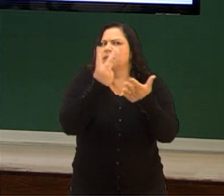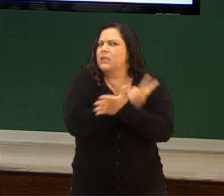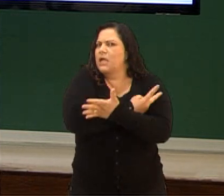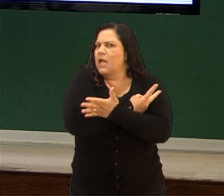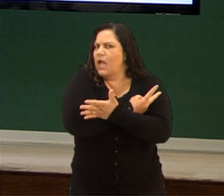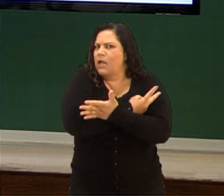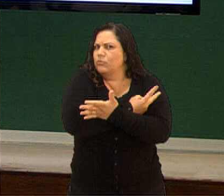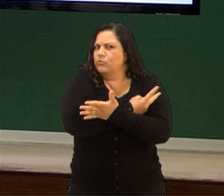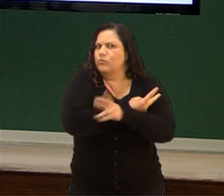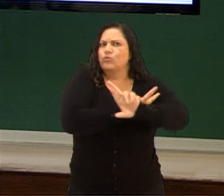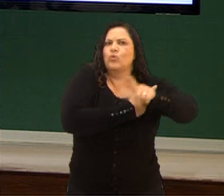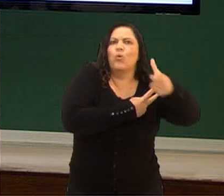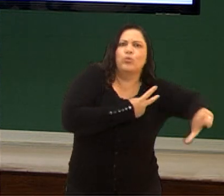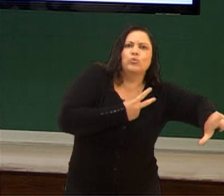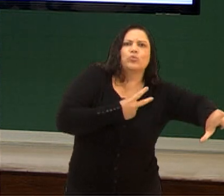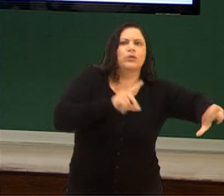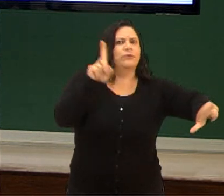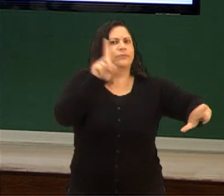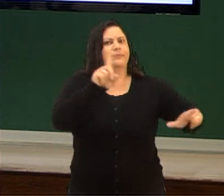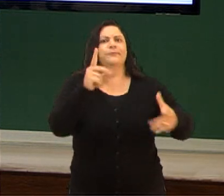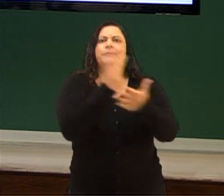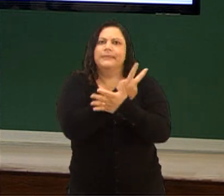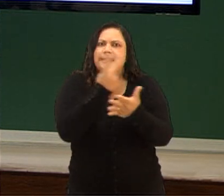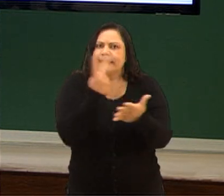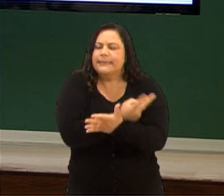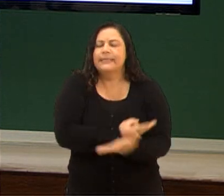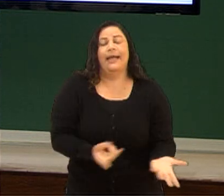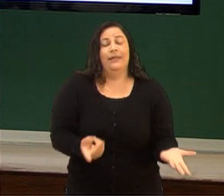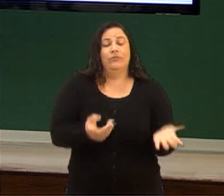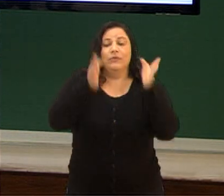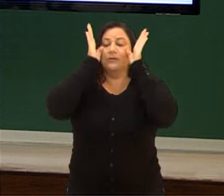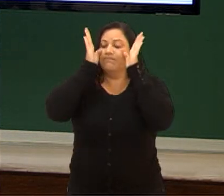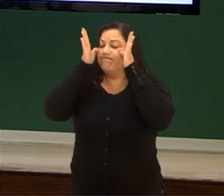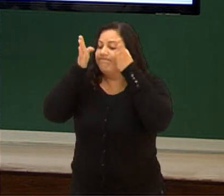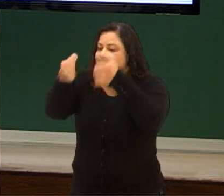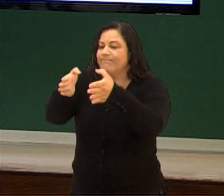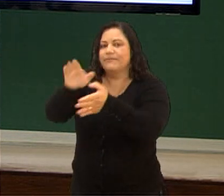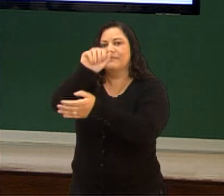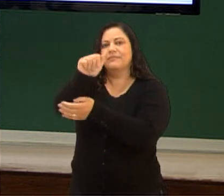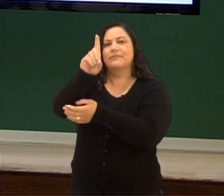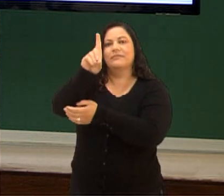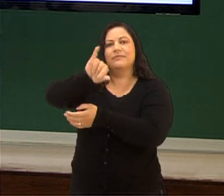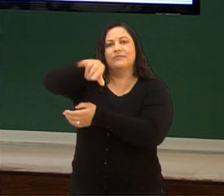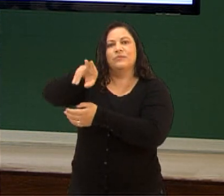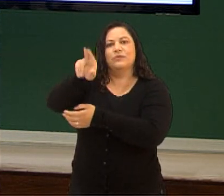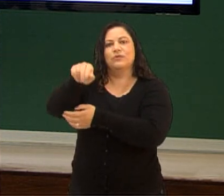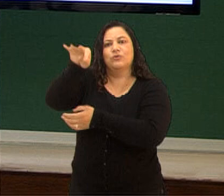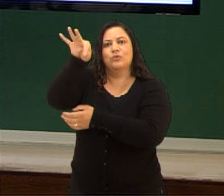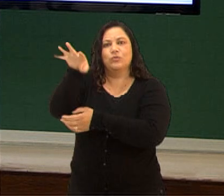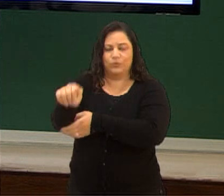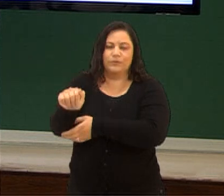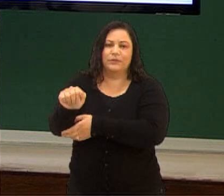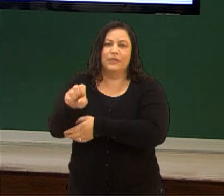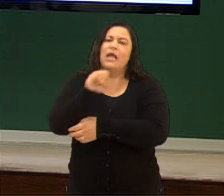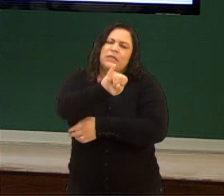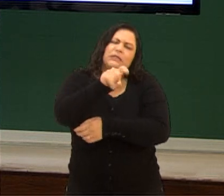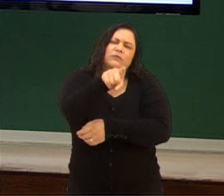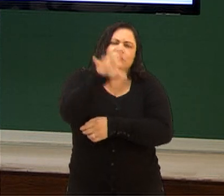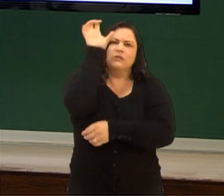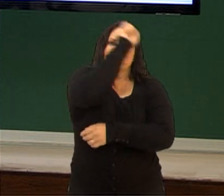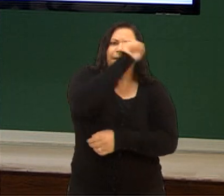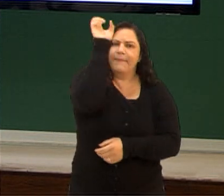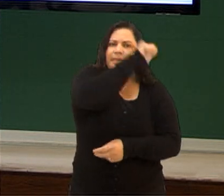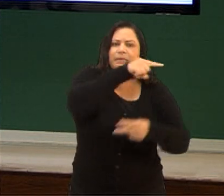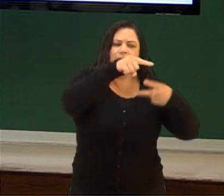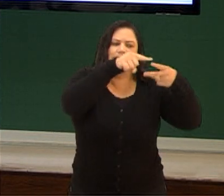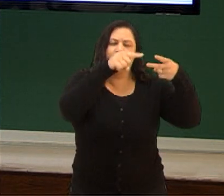quer que você faça pela adjunta. Ah, professor, mas assim não vale. Vamos pensar da seguinte maneira, se você aprender as duas, é muito mais fácil do que você souber